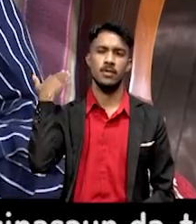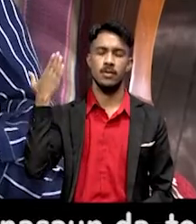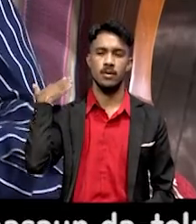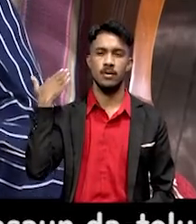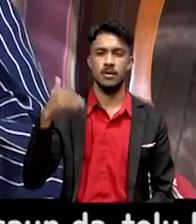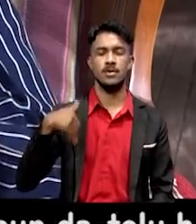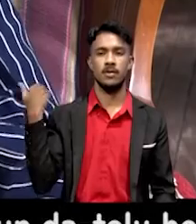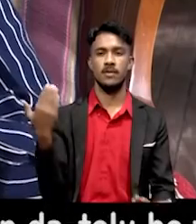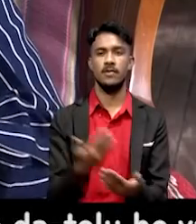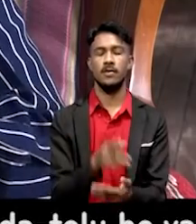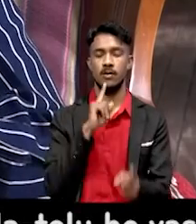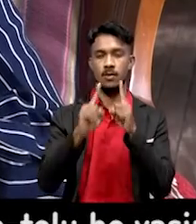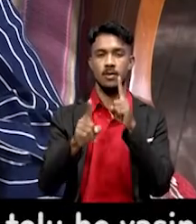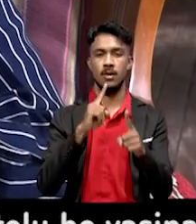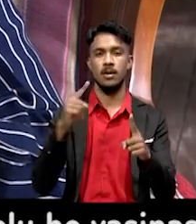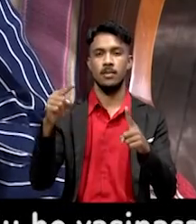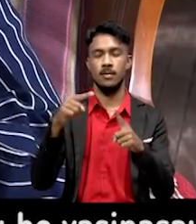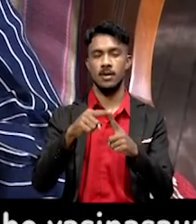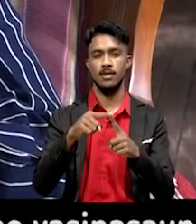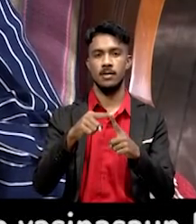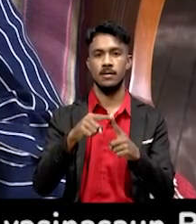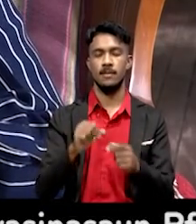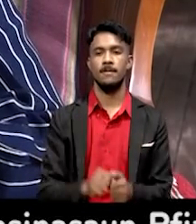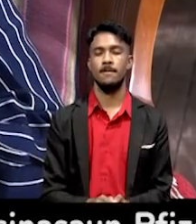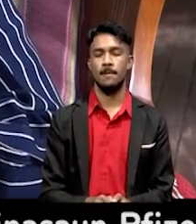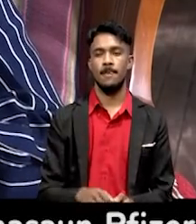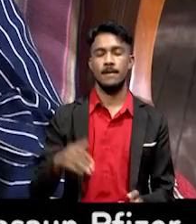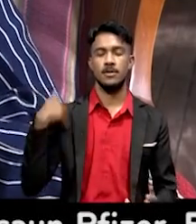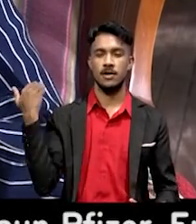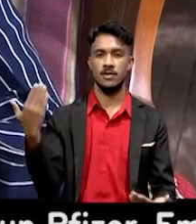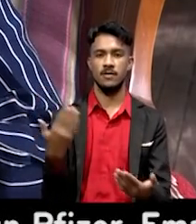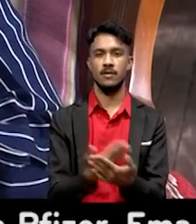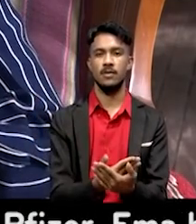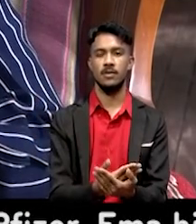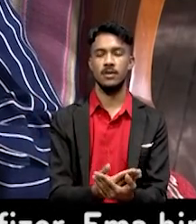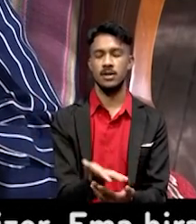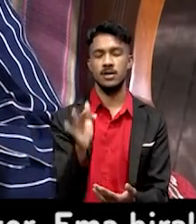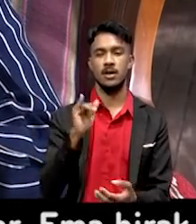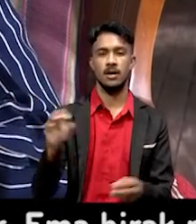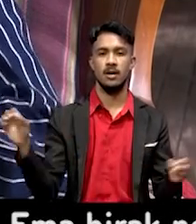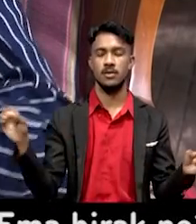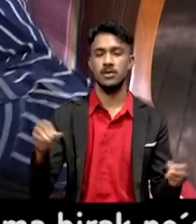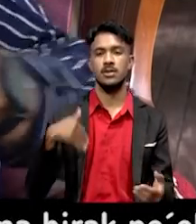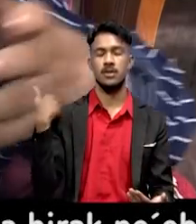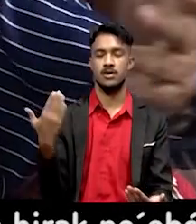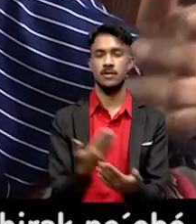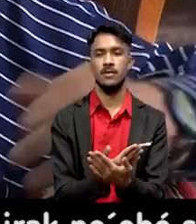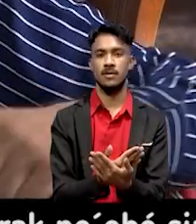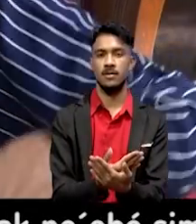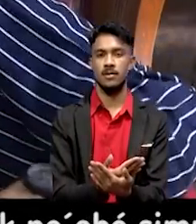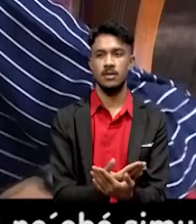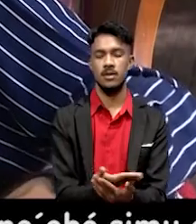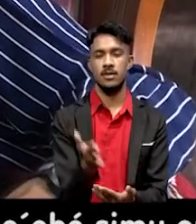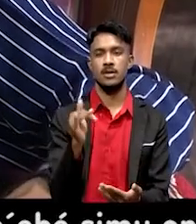polia para... geração fom, né? Se era raça e glória na geração fom, se era todos 50